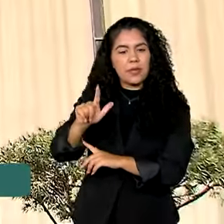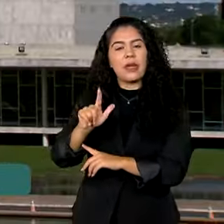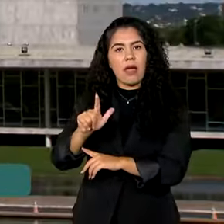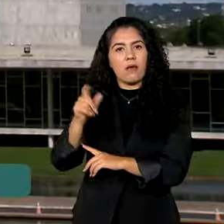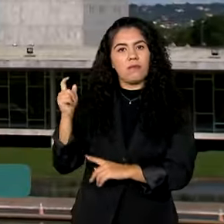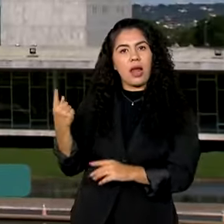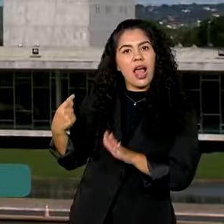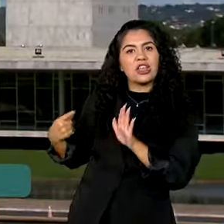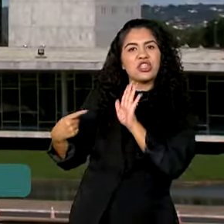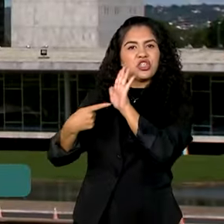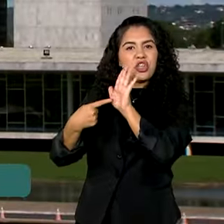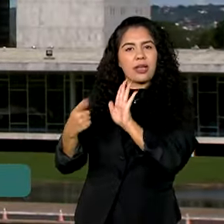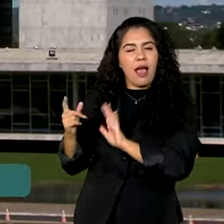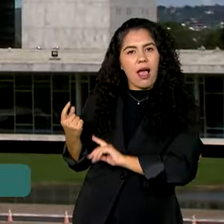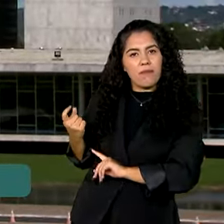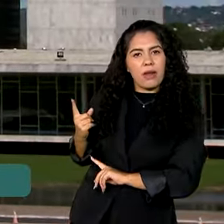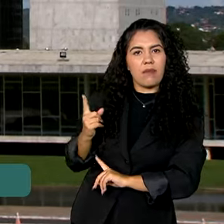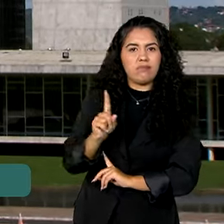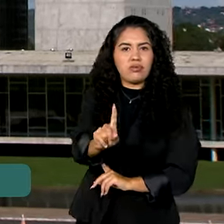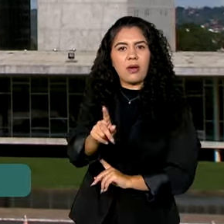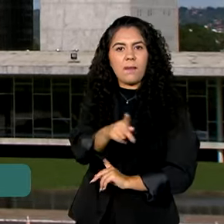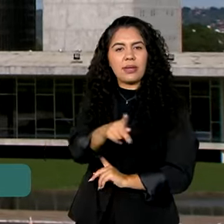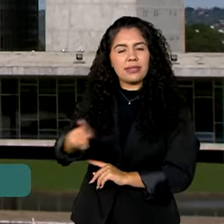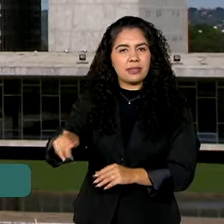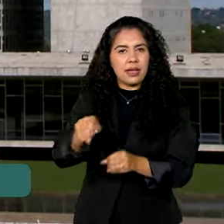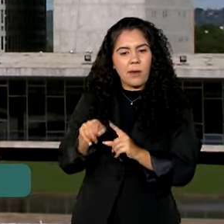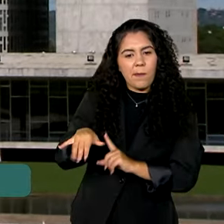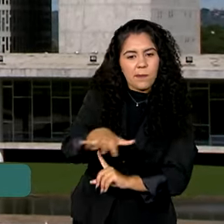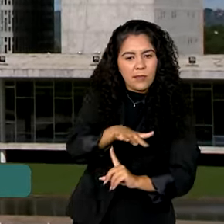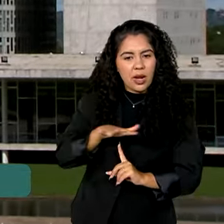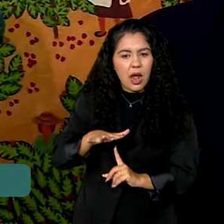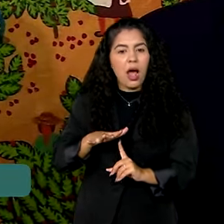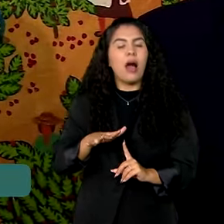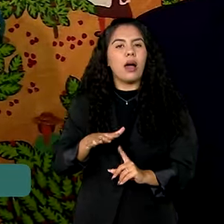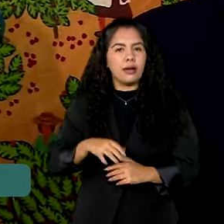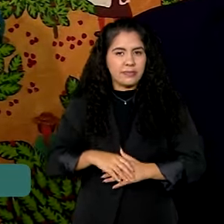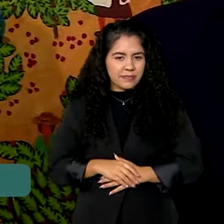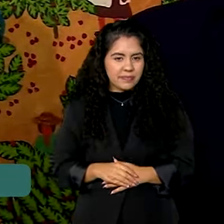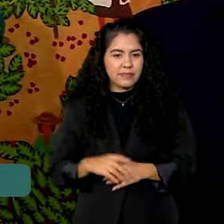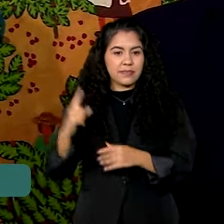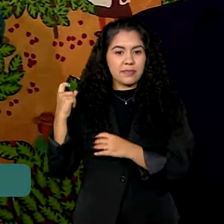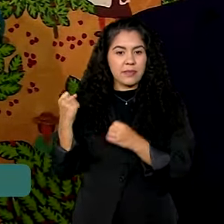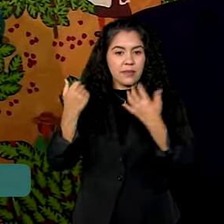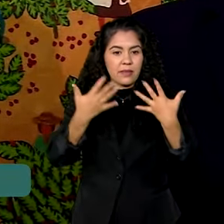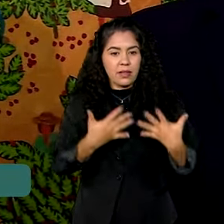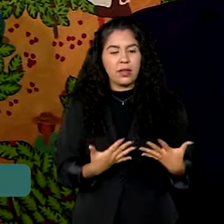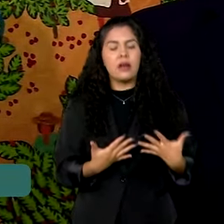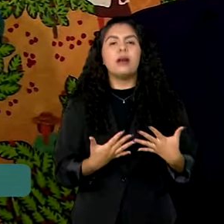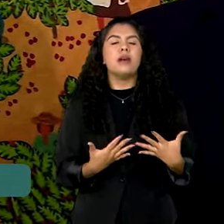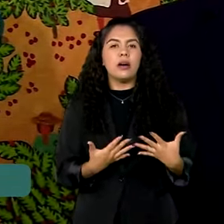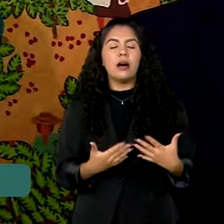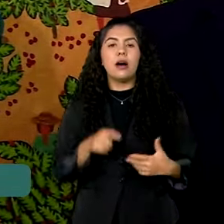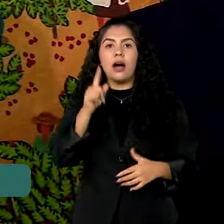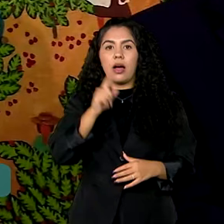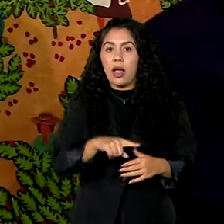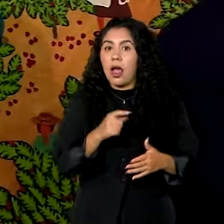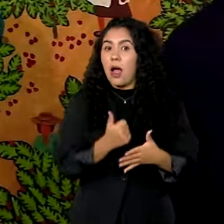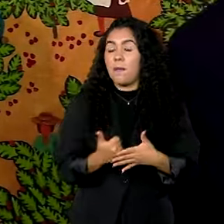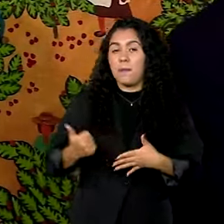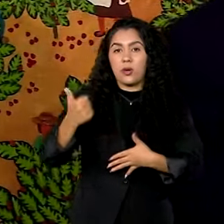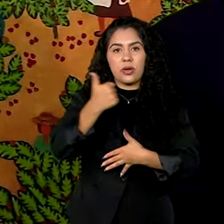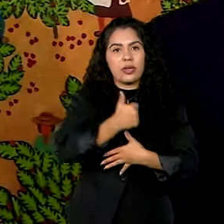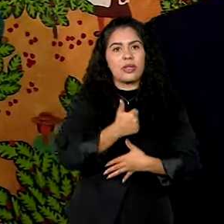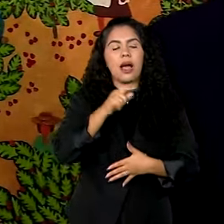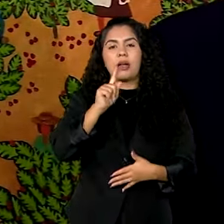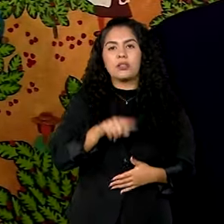Central. A votação ocorre nesta semana no Senado. Uma prioridade de acompanhamento no Senado. O senador Jacques